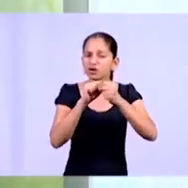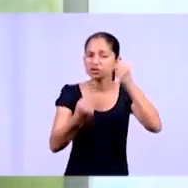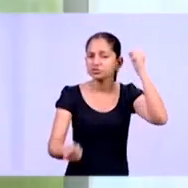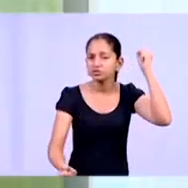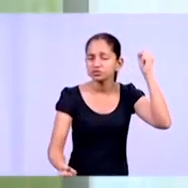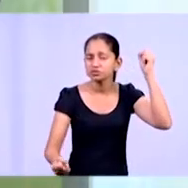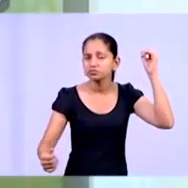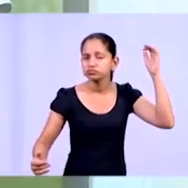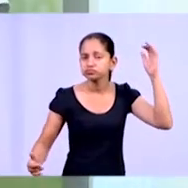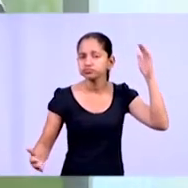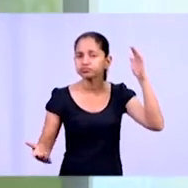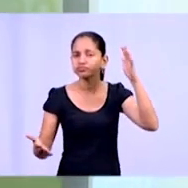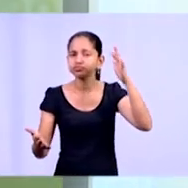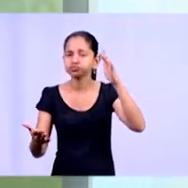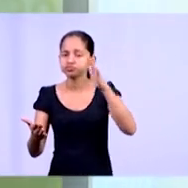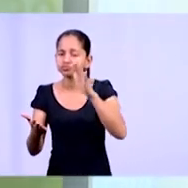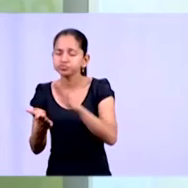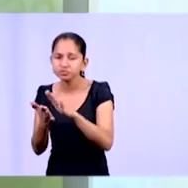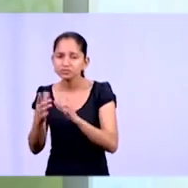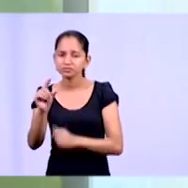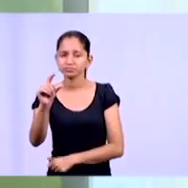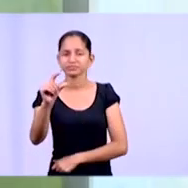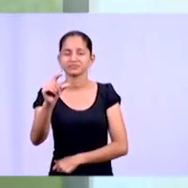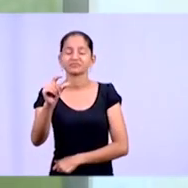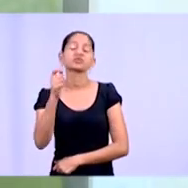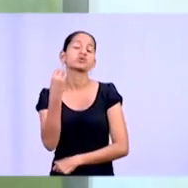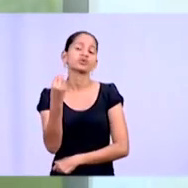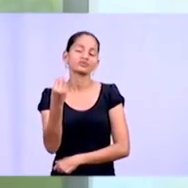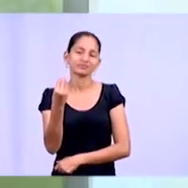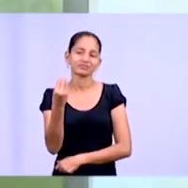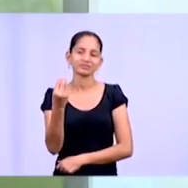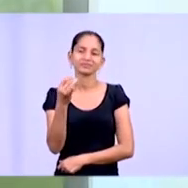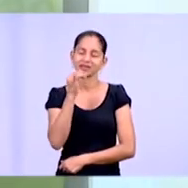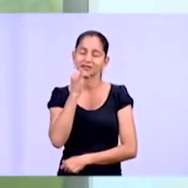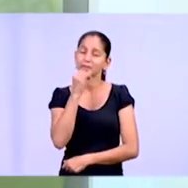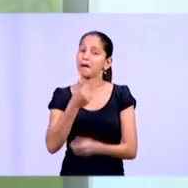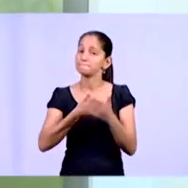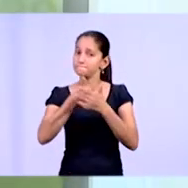estamos hoje, né? E a primeira grande